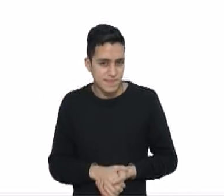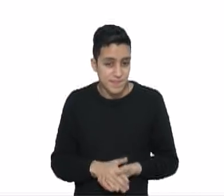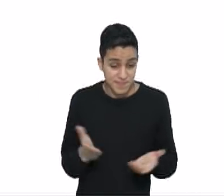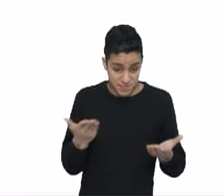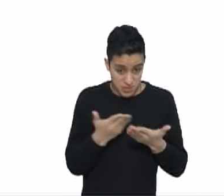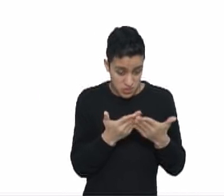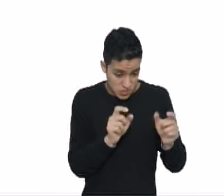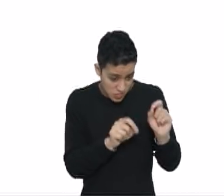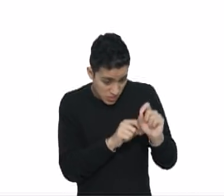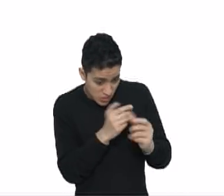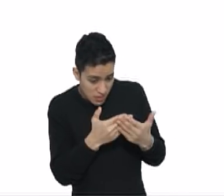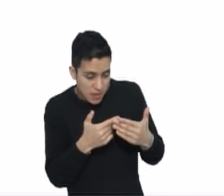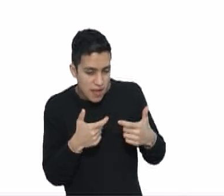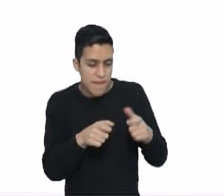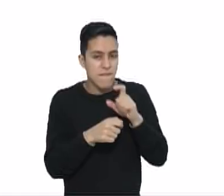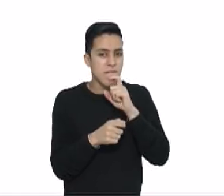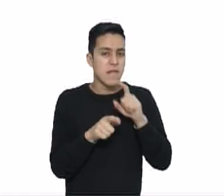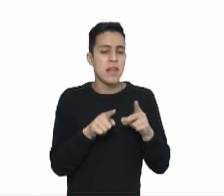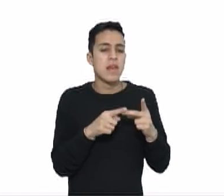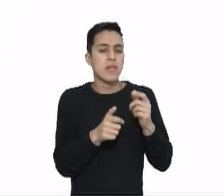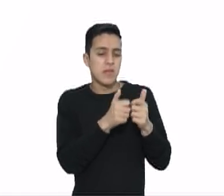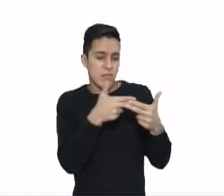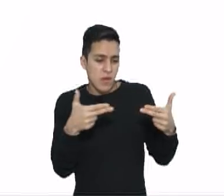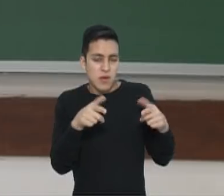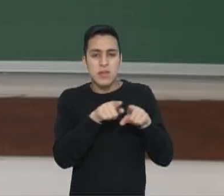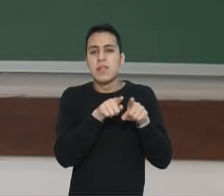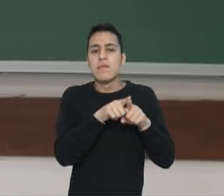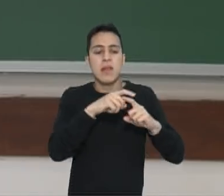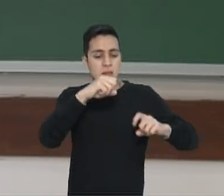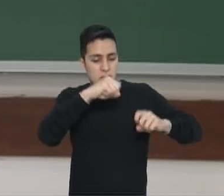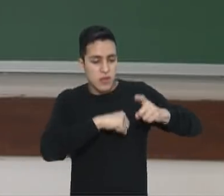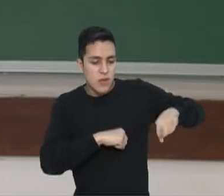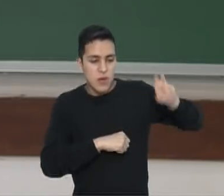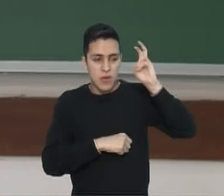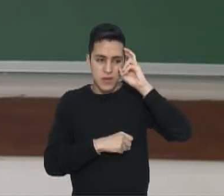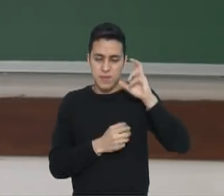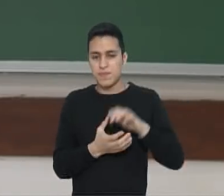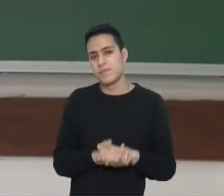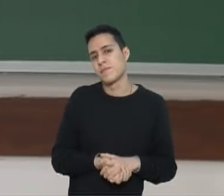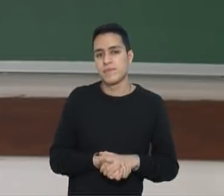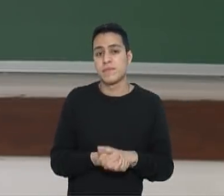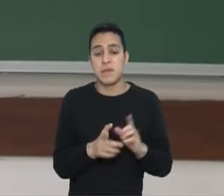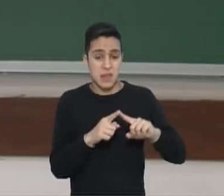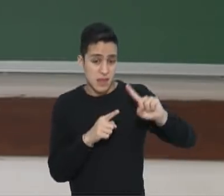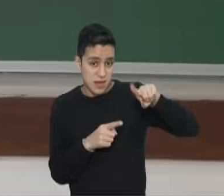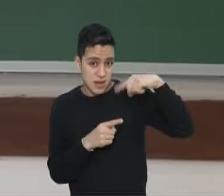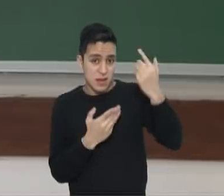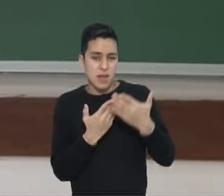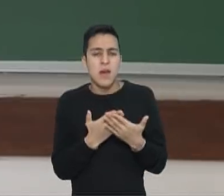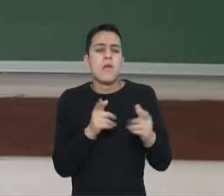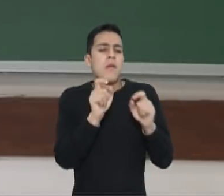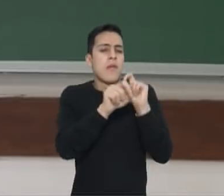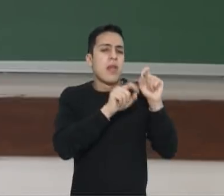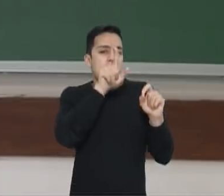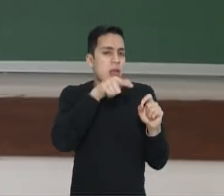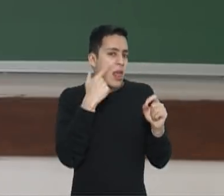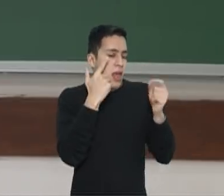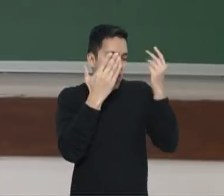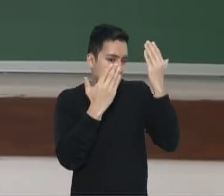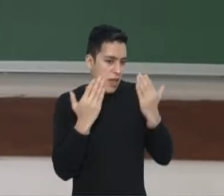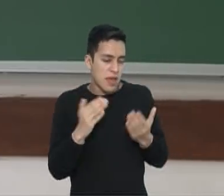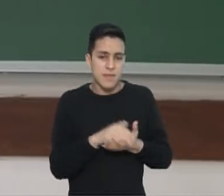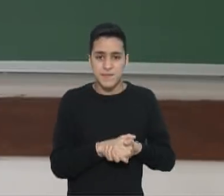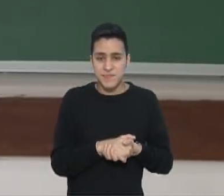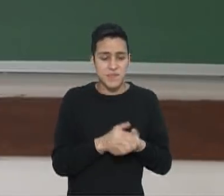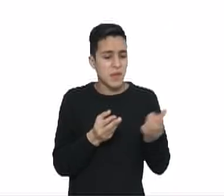Nessa aula estudamos a Guerra Fria, os esportes e a indústria cultural. Na próxima aula vamos analisar